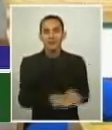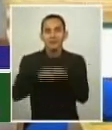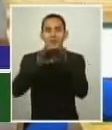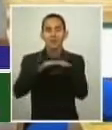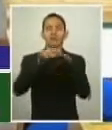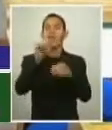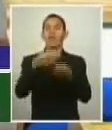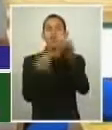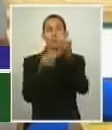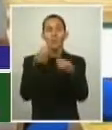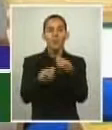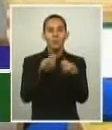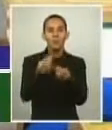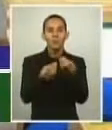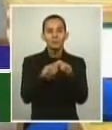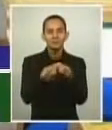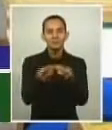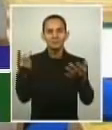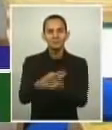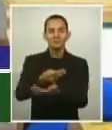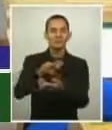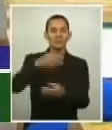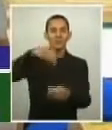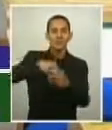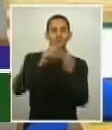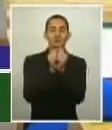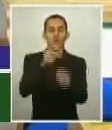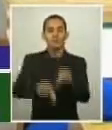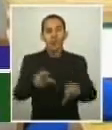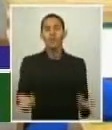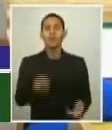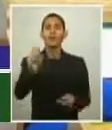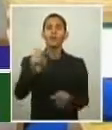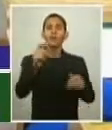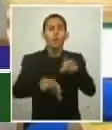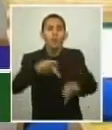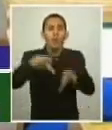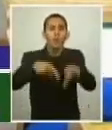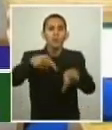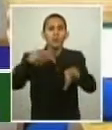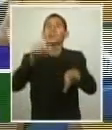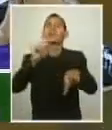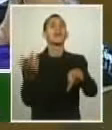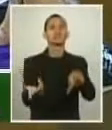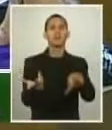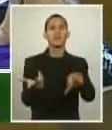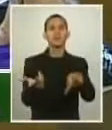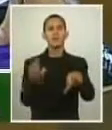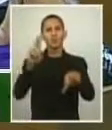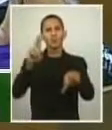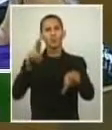seria a condição de fazer parte do povo quem era o povo para Russo